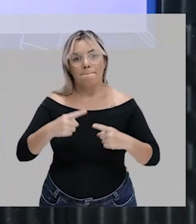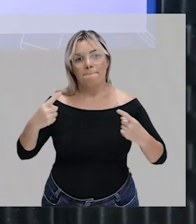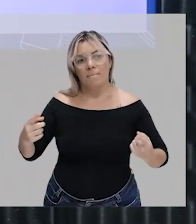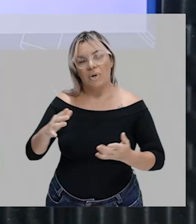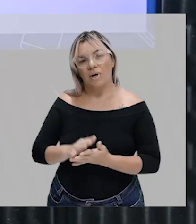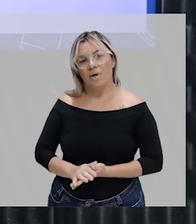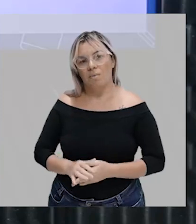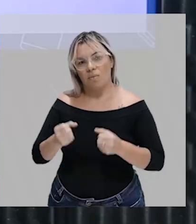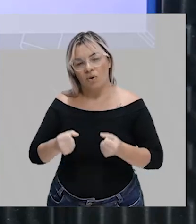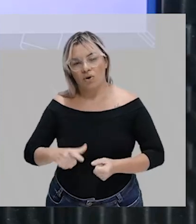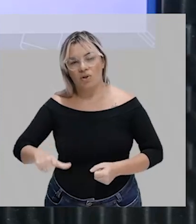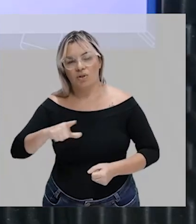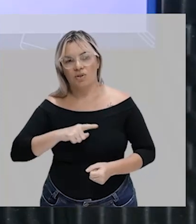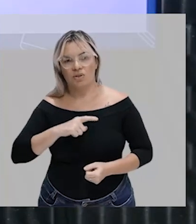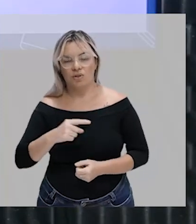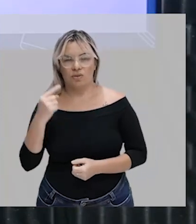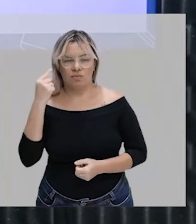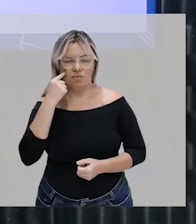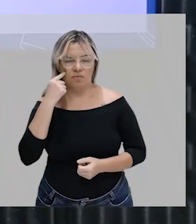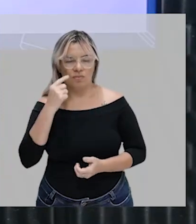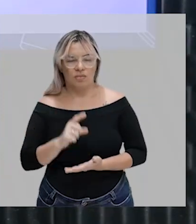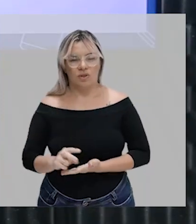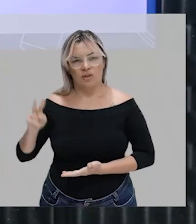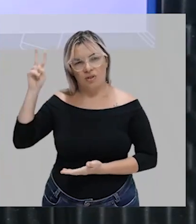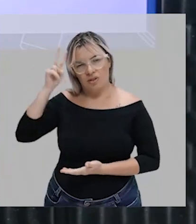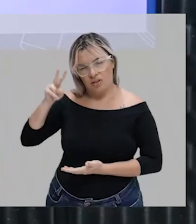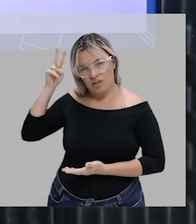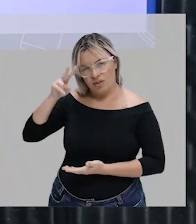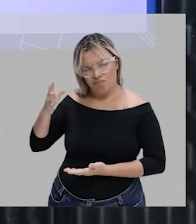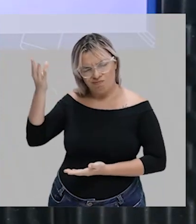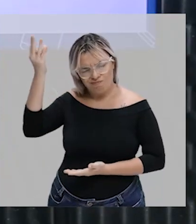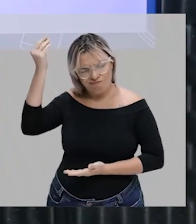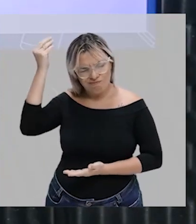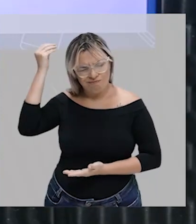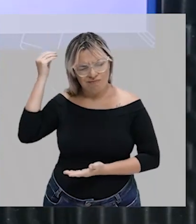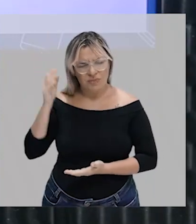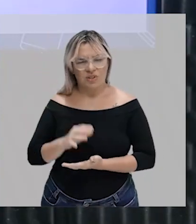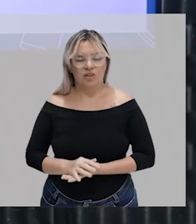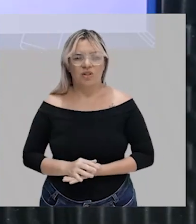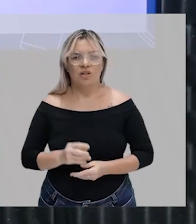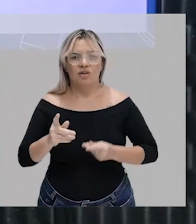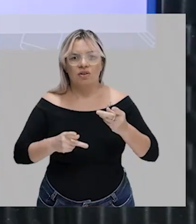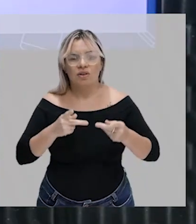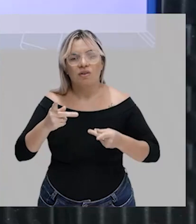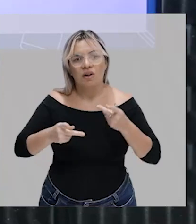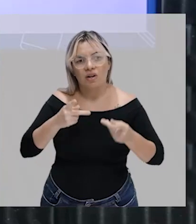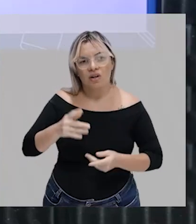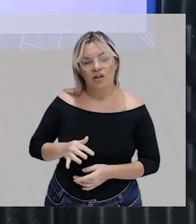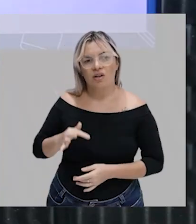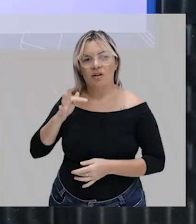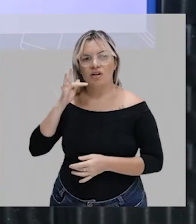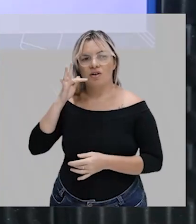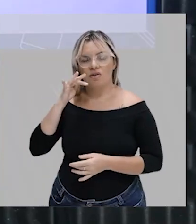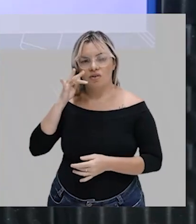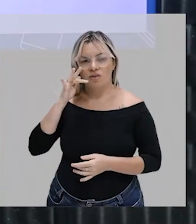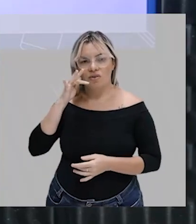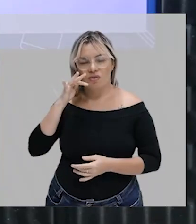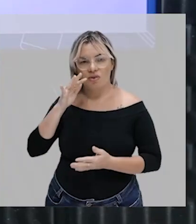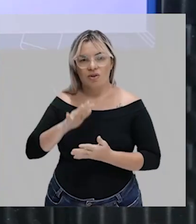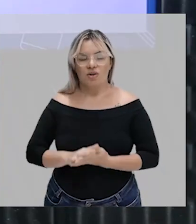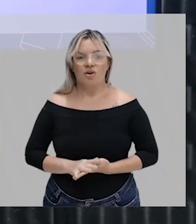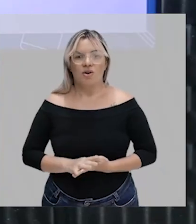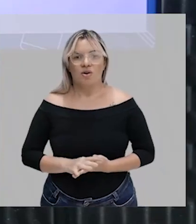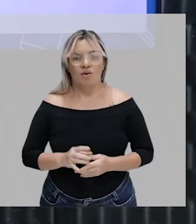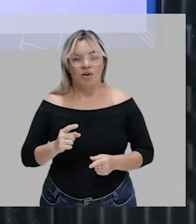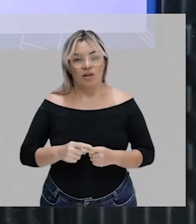em alguma aula a respeito de fofoca, fuxico? Pois é. Então, eu conto uma coisa para você aqui, você vai